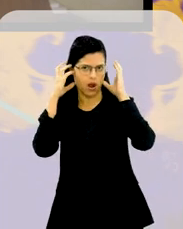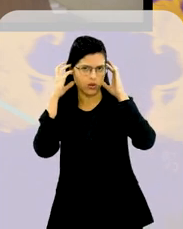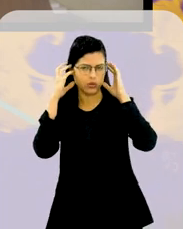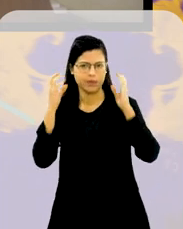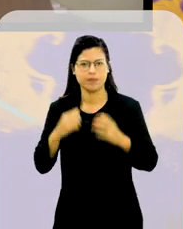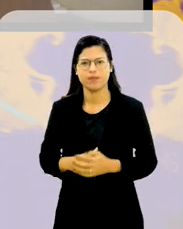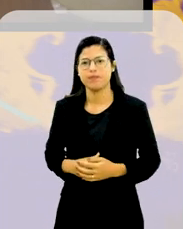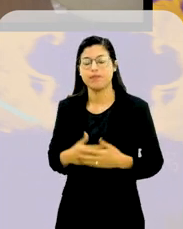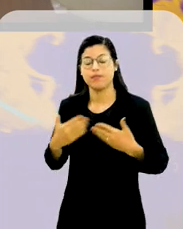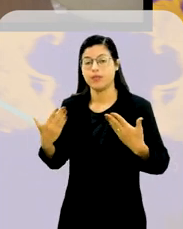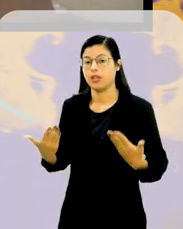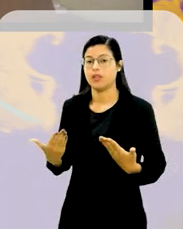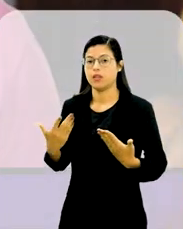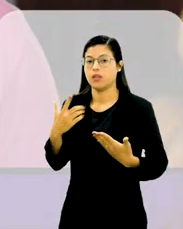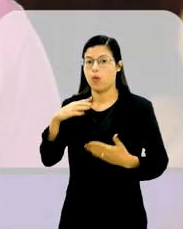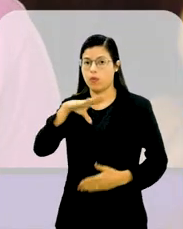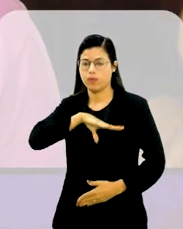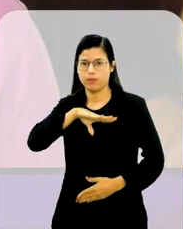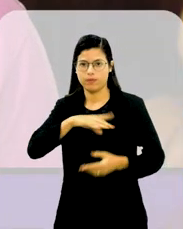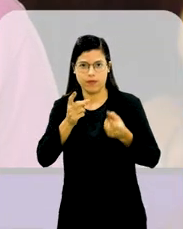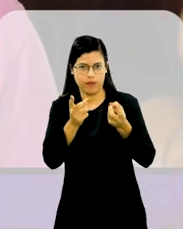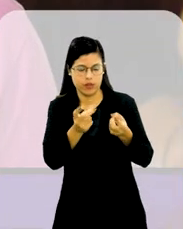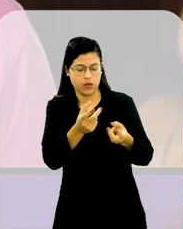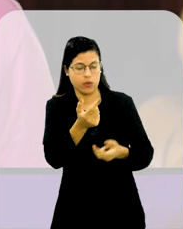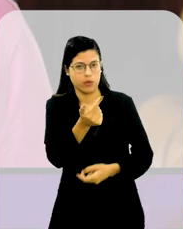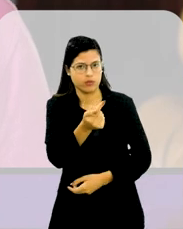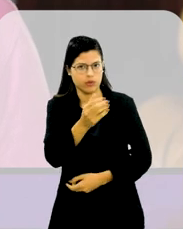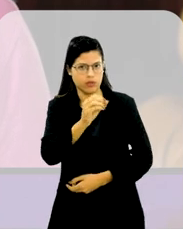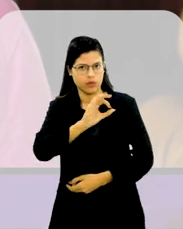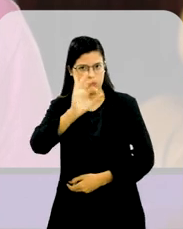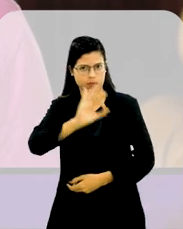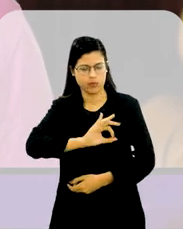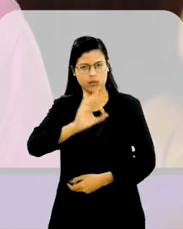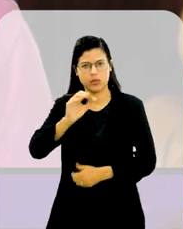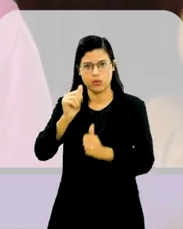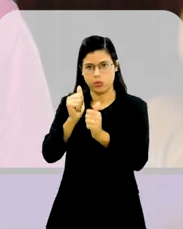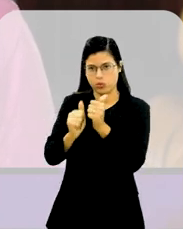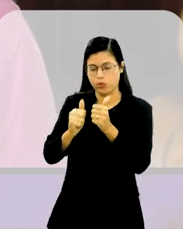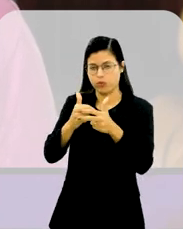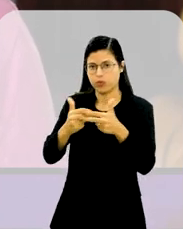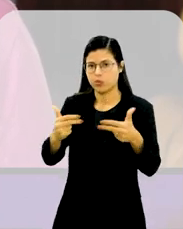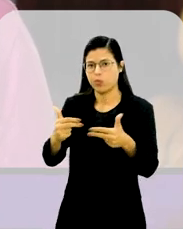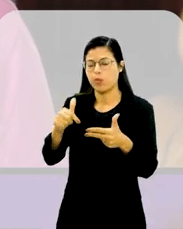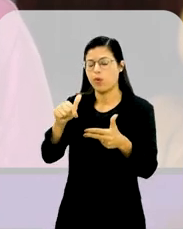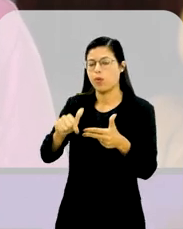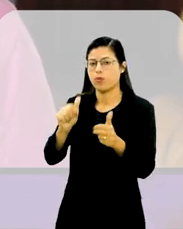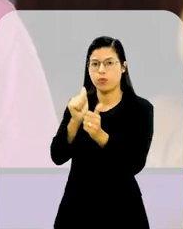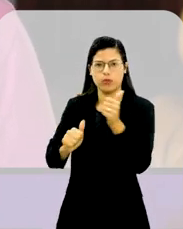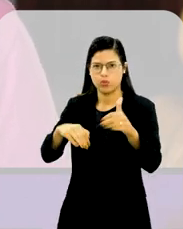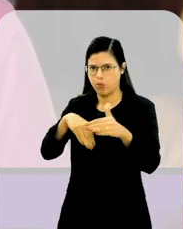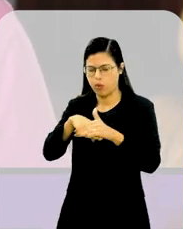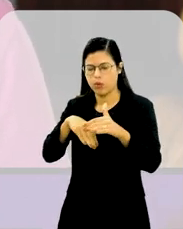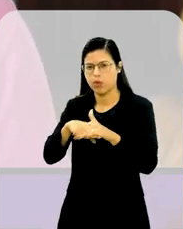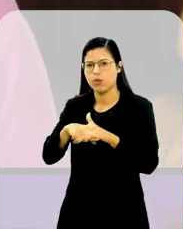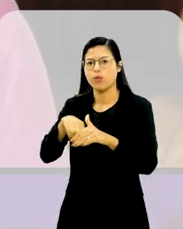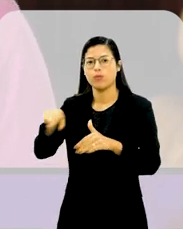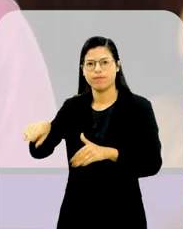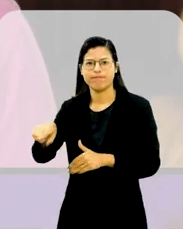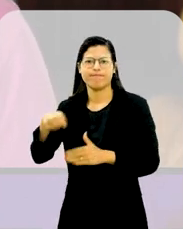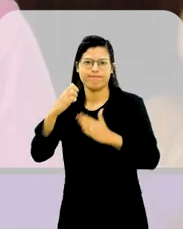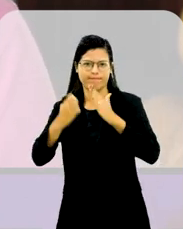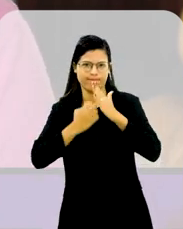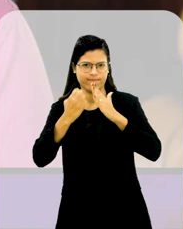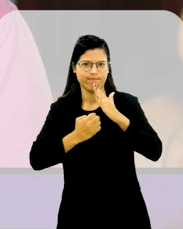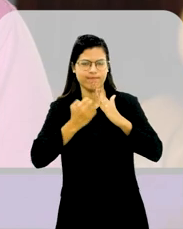Renan o caso é o seguinte o Vasco vendeu 70% e do futebol para essa 777 paters